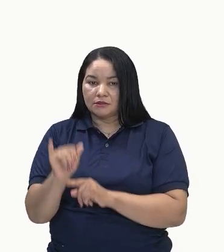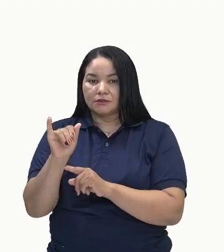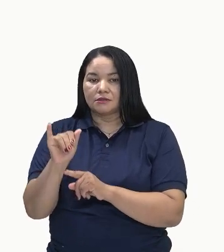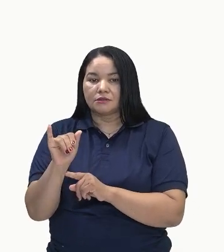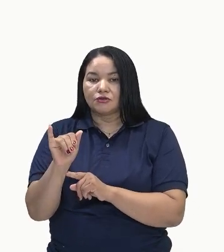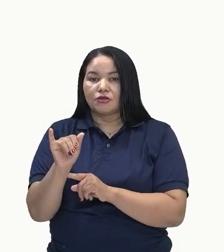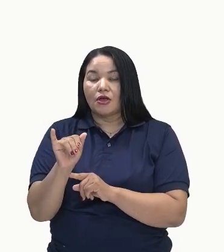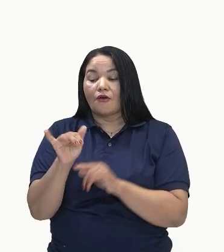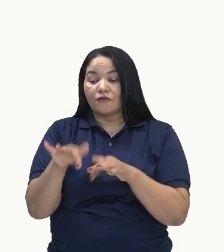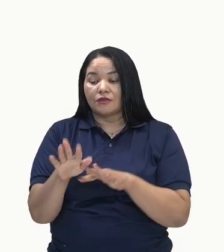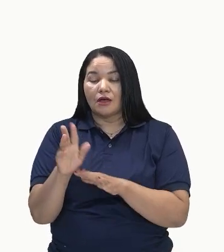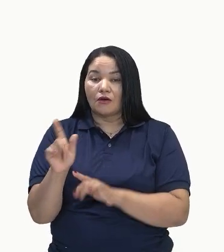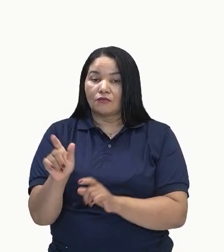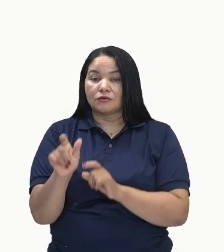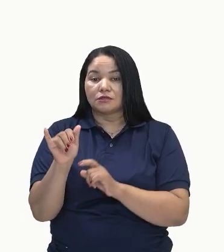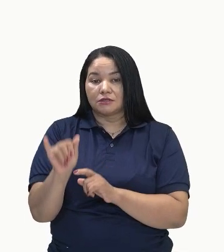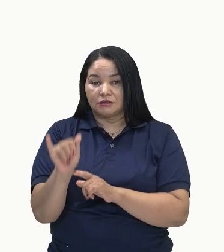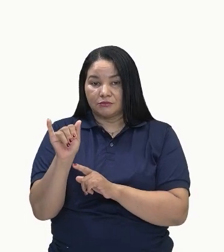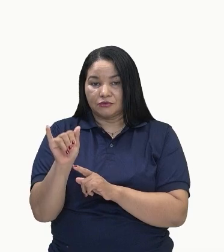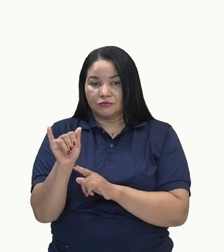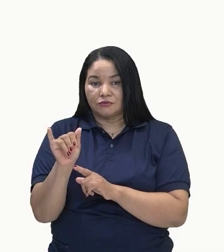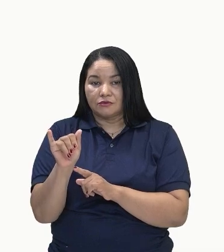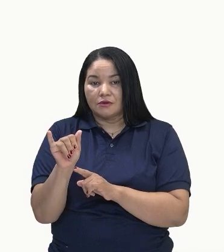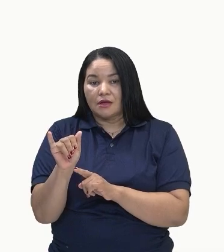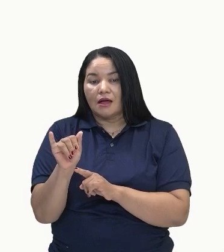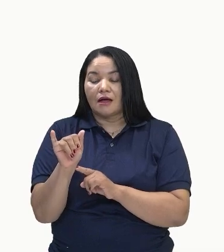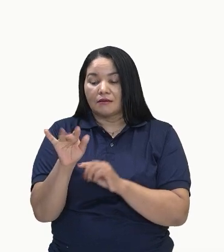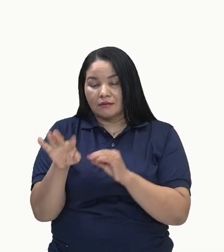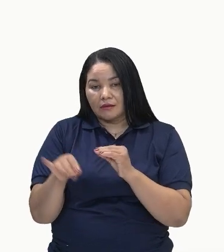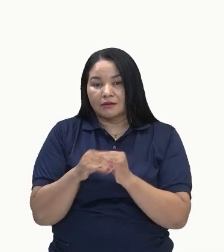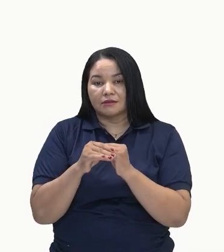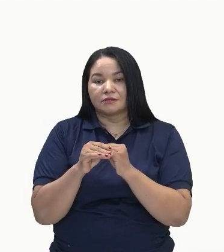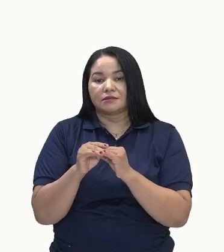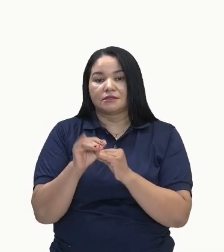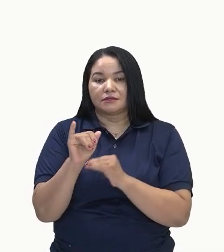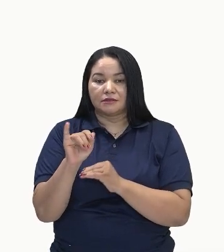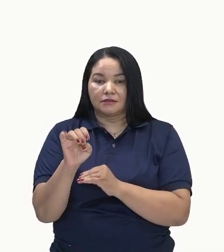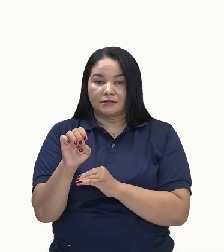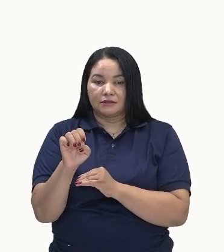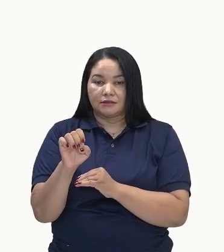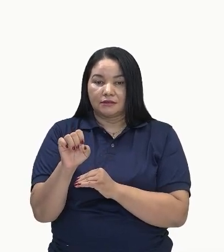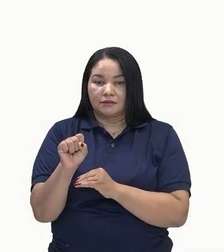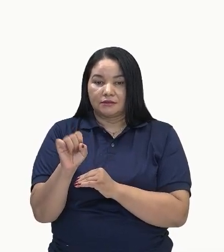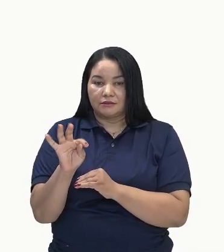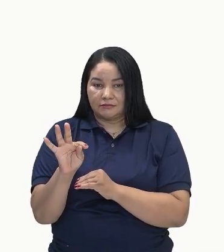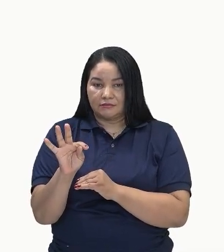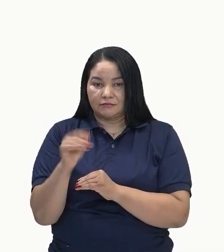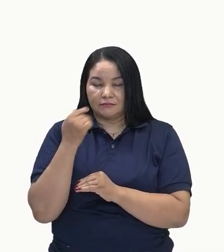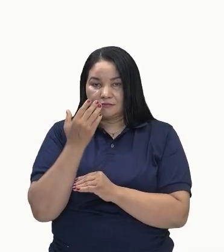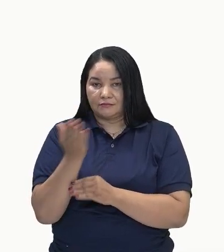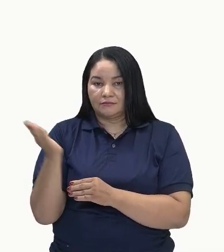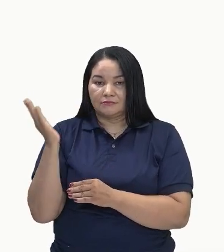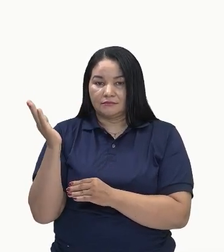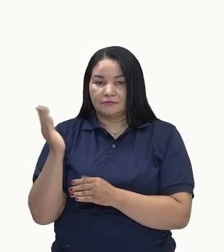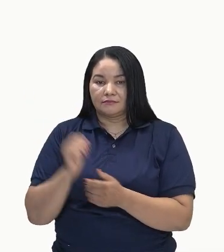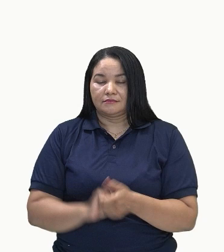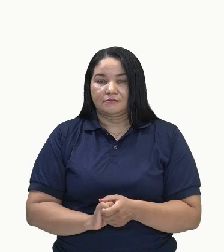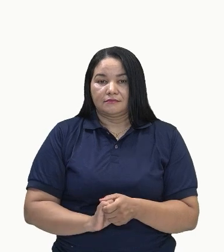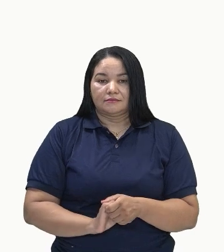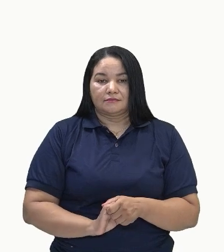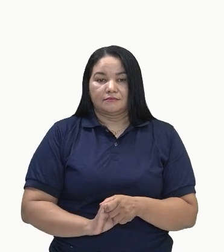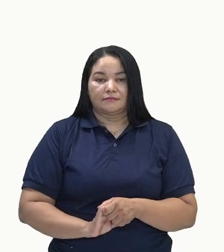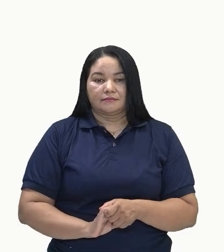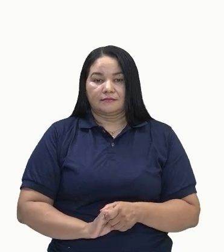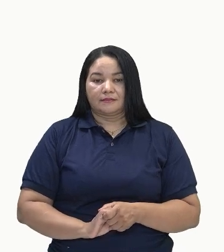em Y, um adjetivo curto também, tá? Aí eu vou ter the happiest. The happiest.